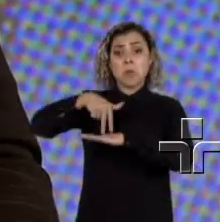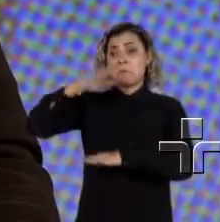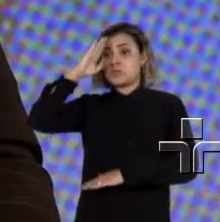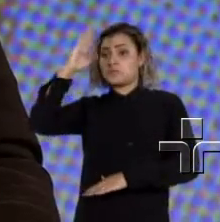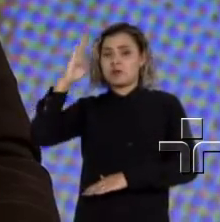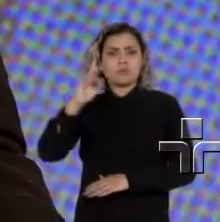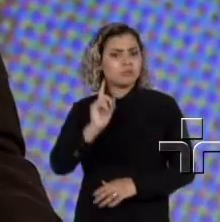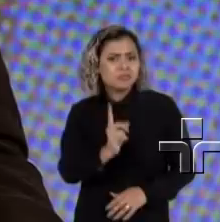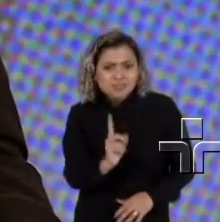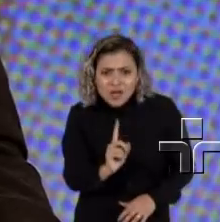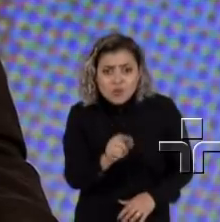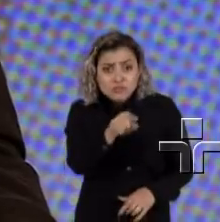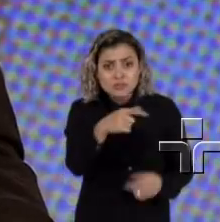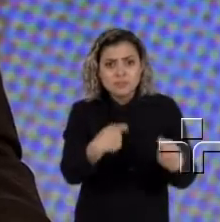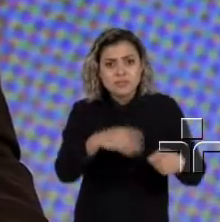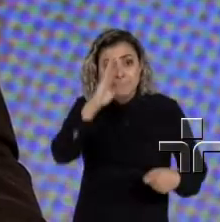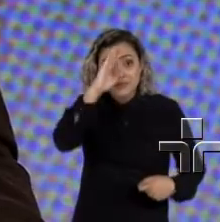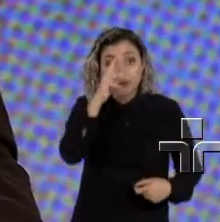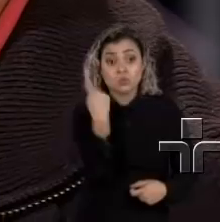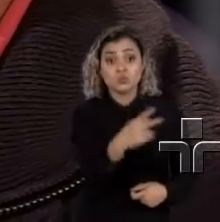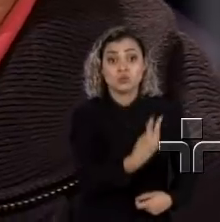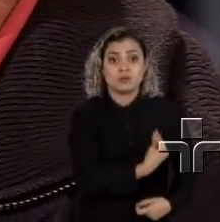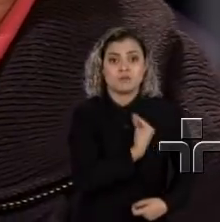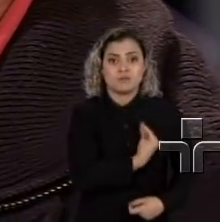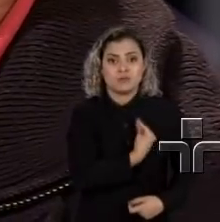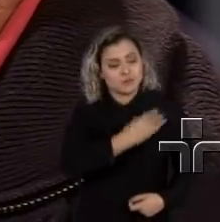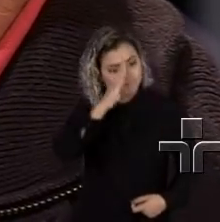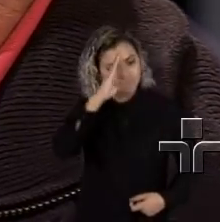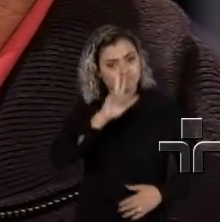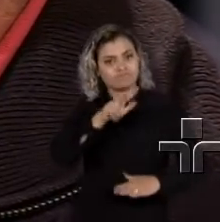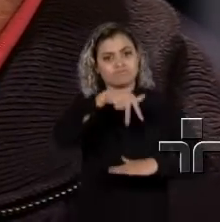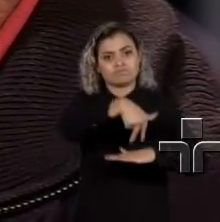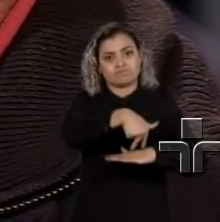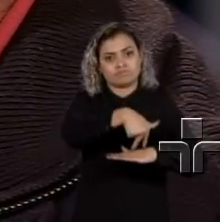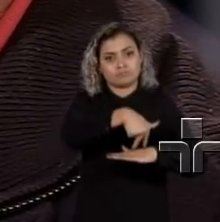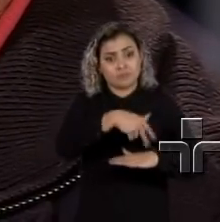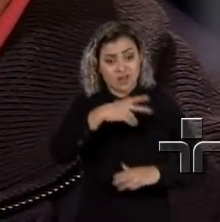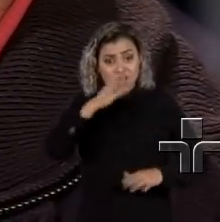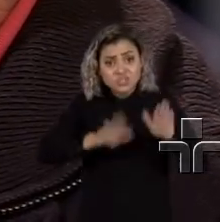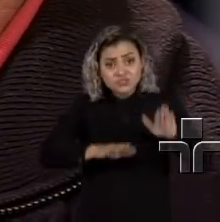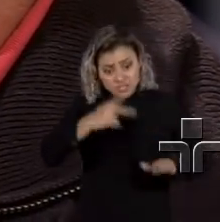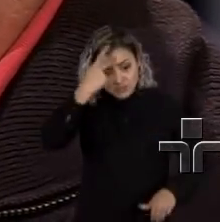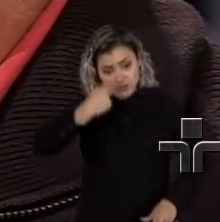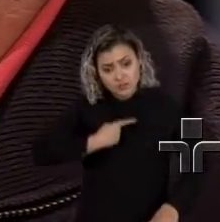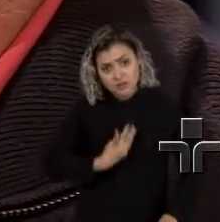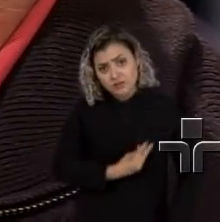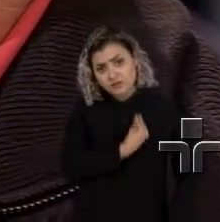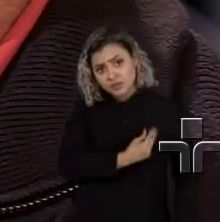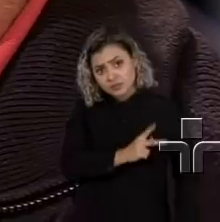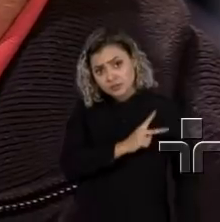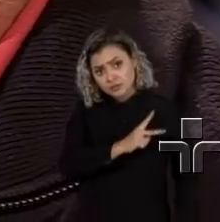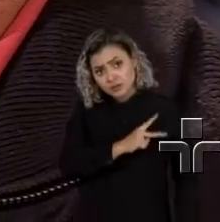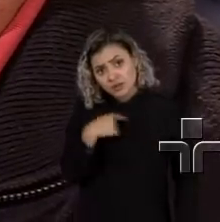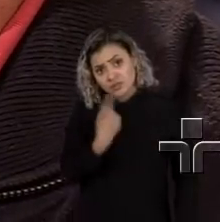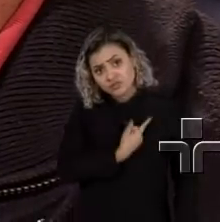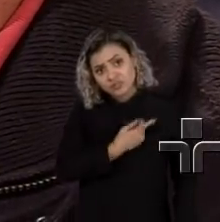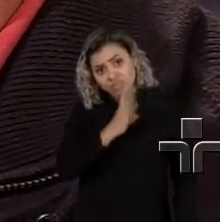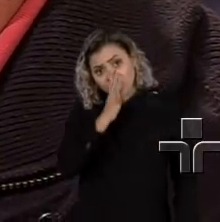minha vida. Às vezes é difícil, às vezes na própria vida da gente, a gente acaba fazendo